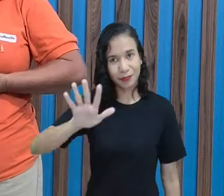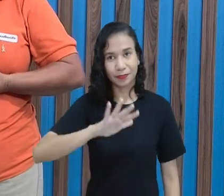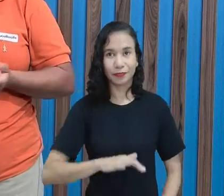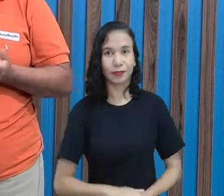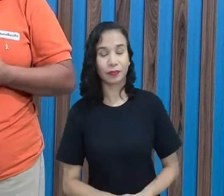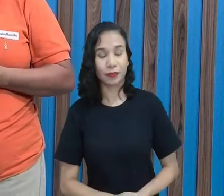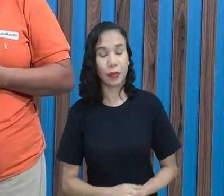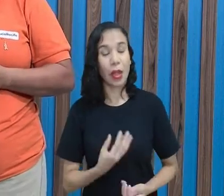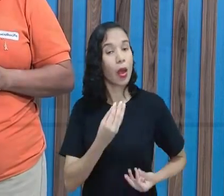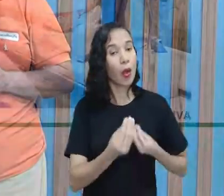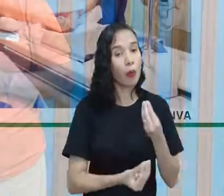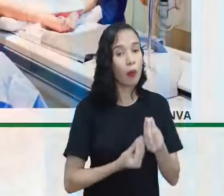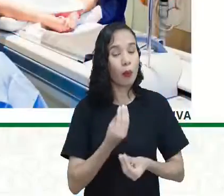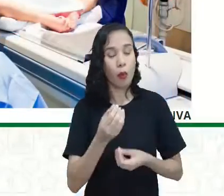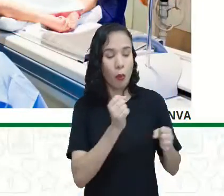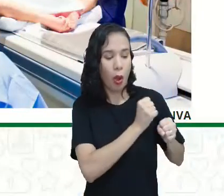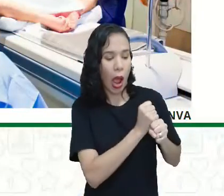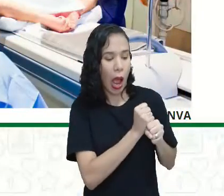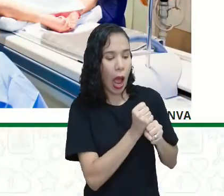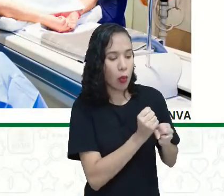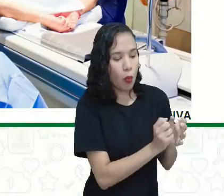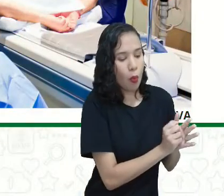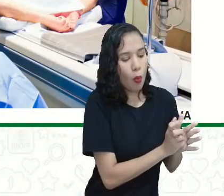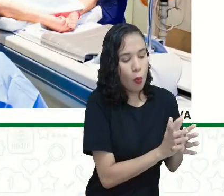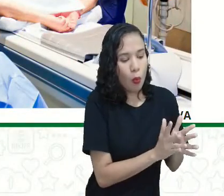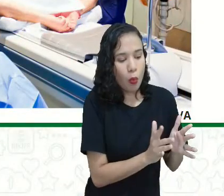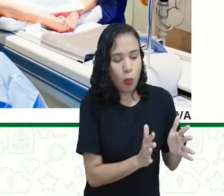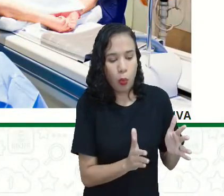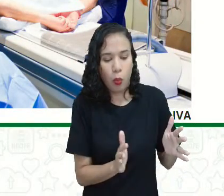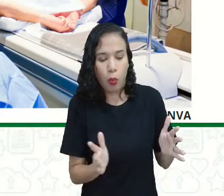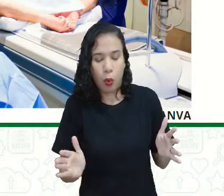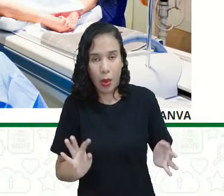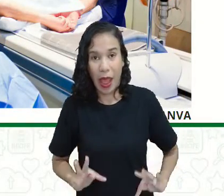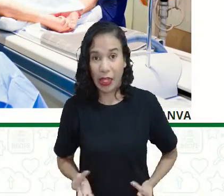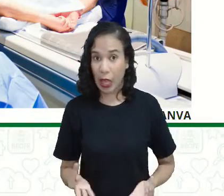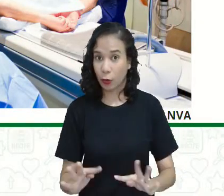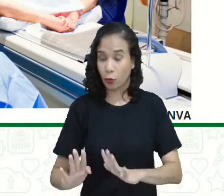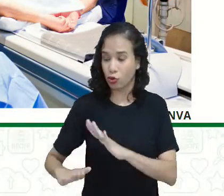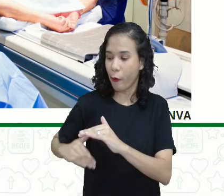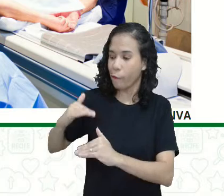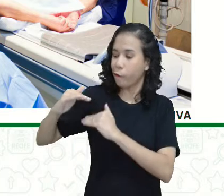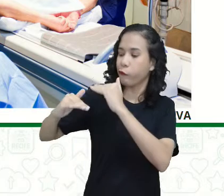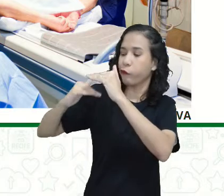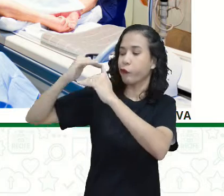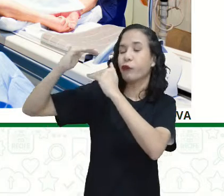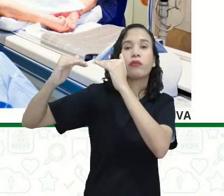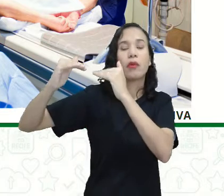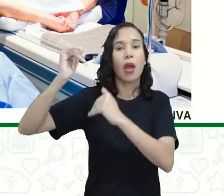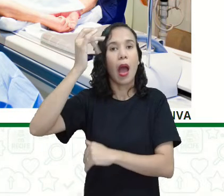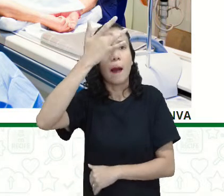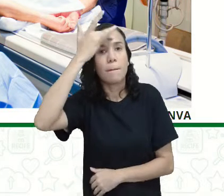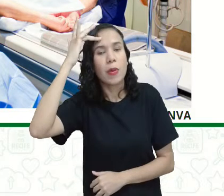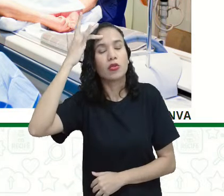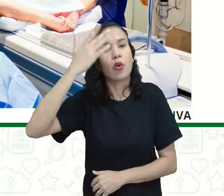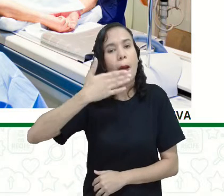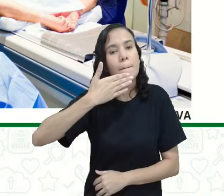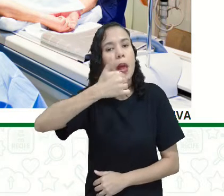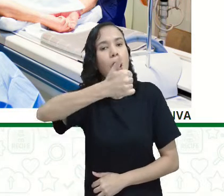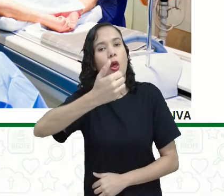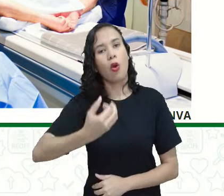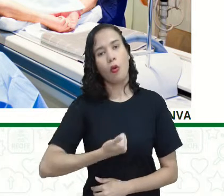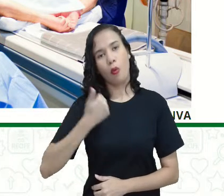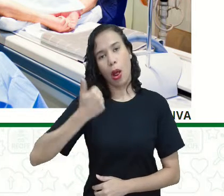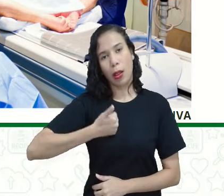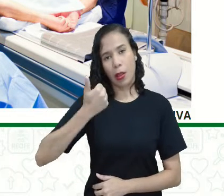À medida em que os anos passam e a tecnologia na saúde evolui, as pessoas melhoram a qualidade de